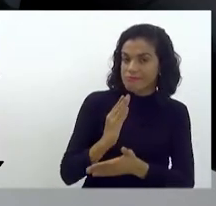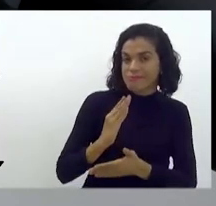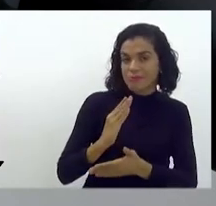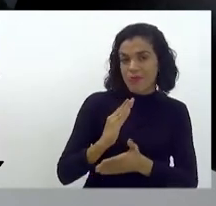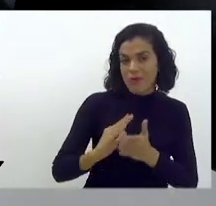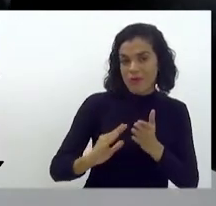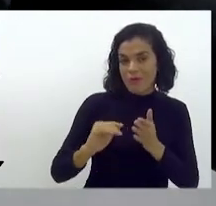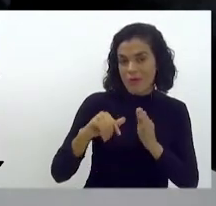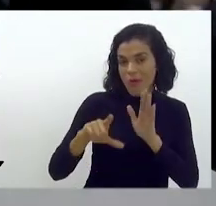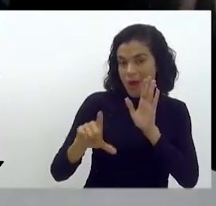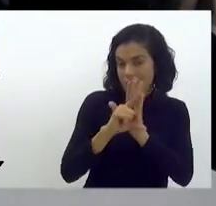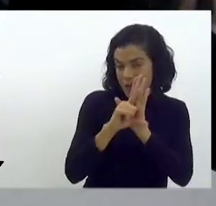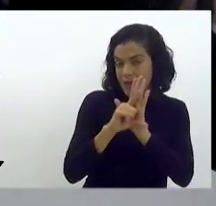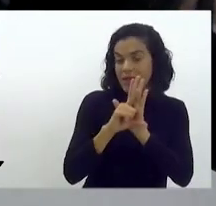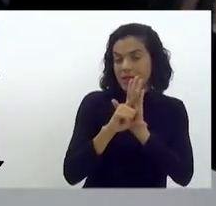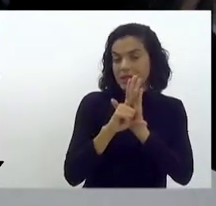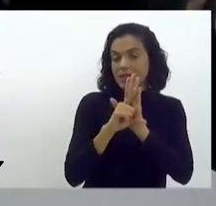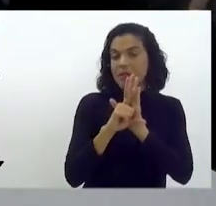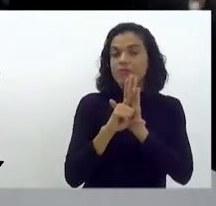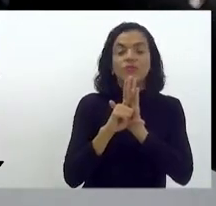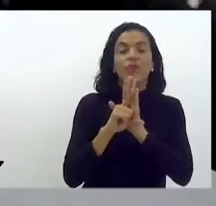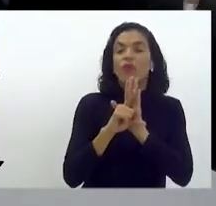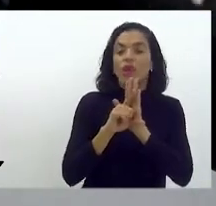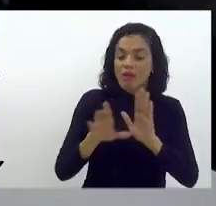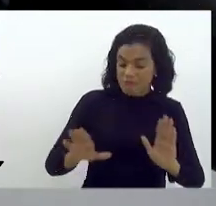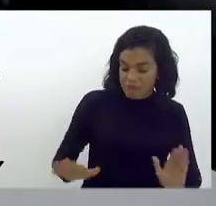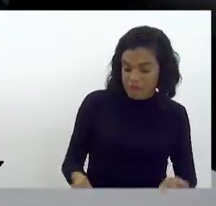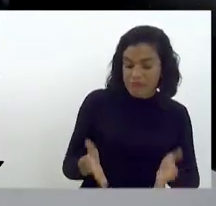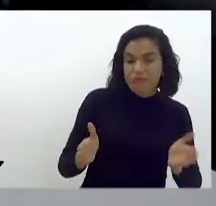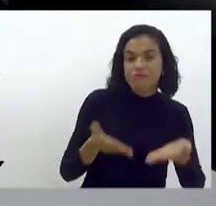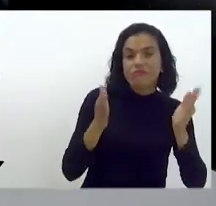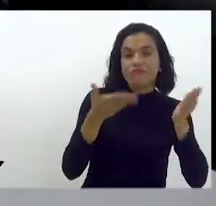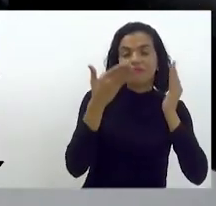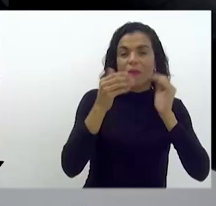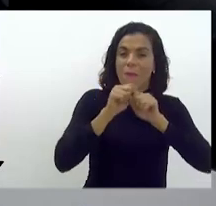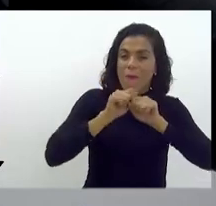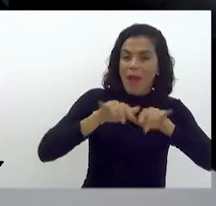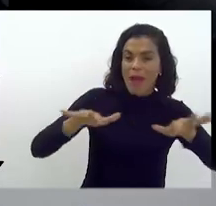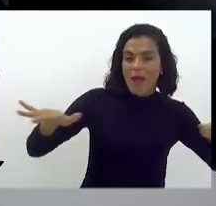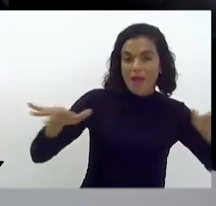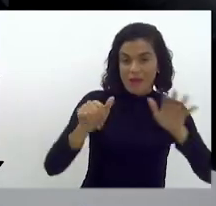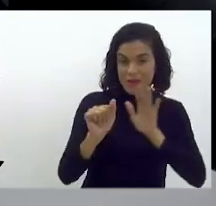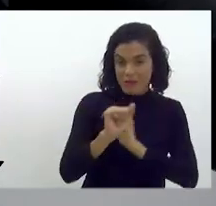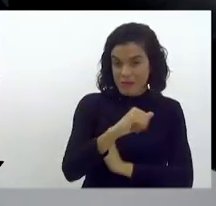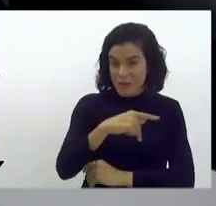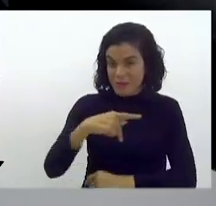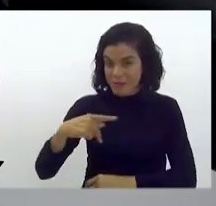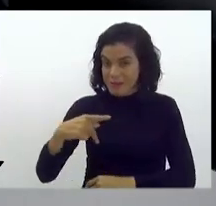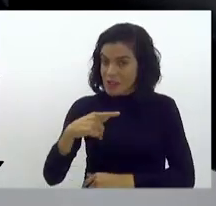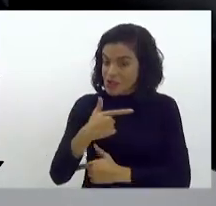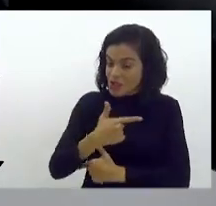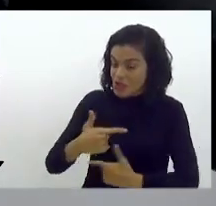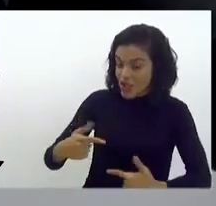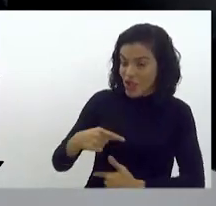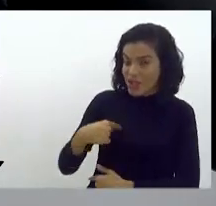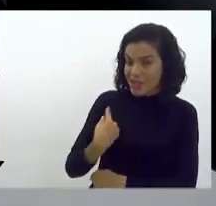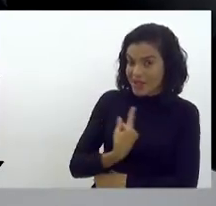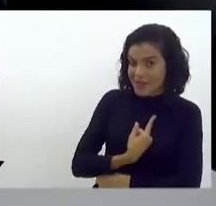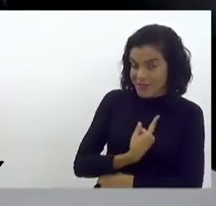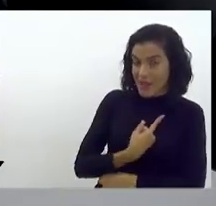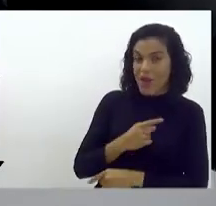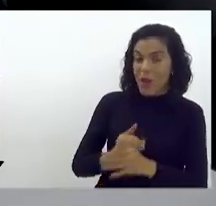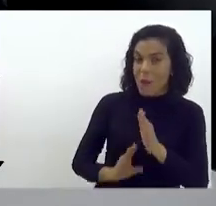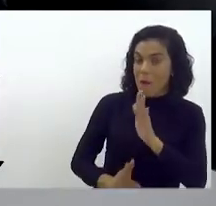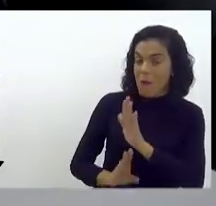casa é uma lei que é de promoção desse aplicativo e por sorte Nossa o aumento de